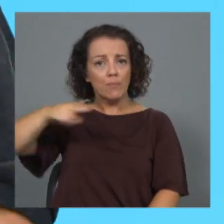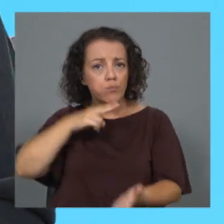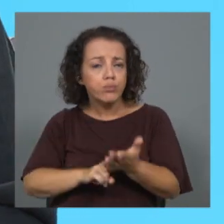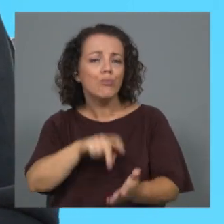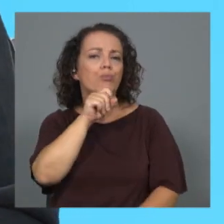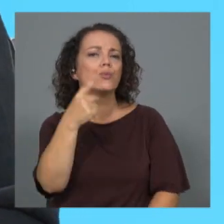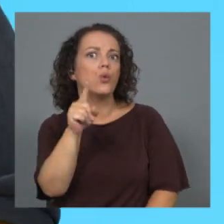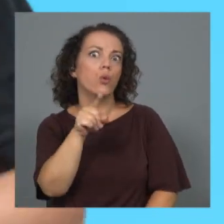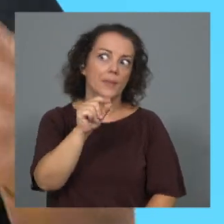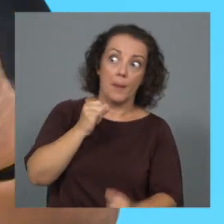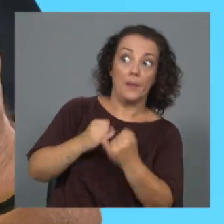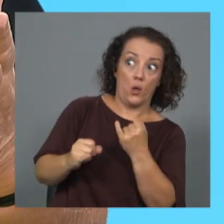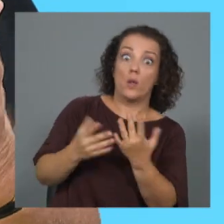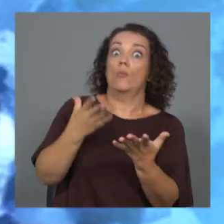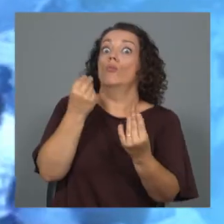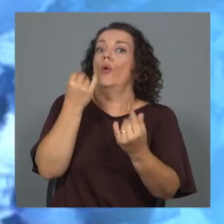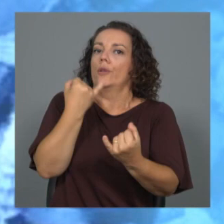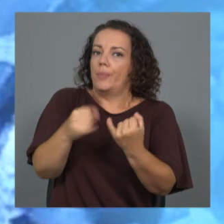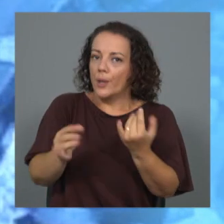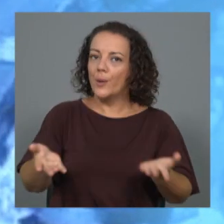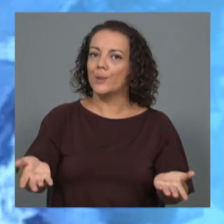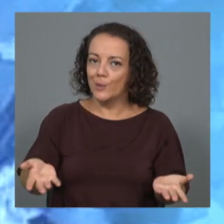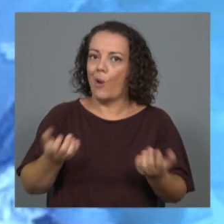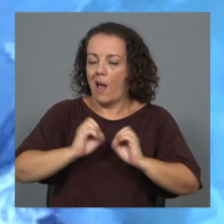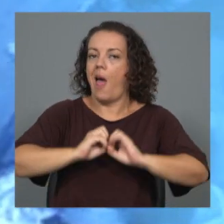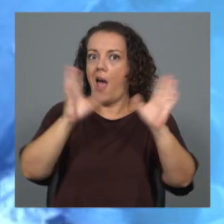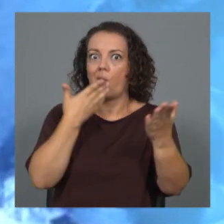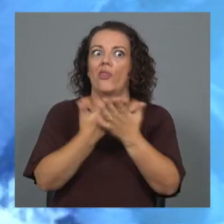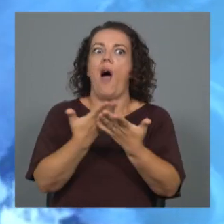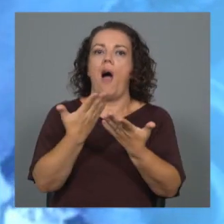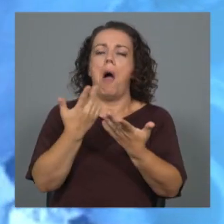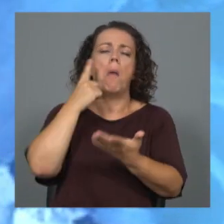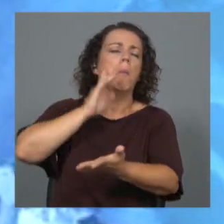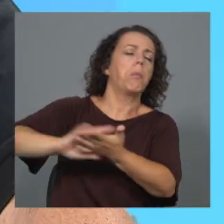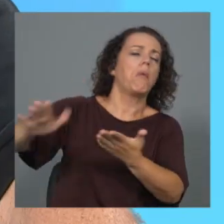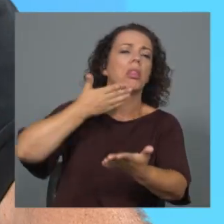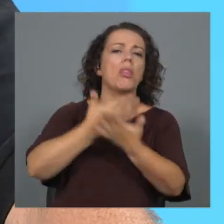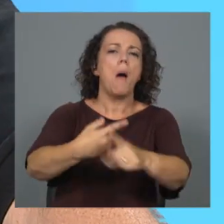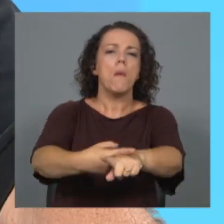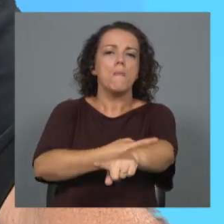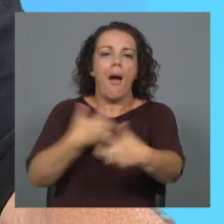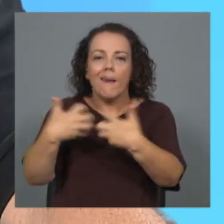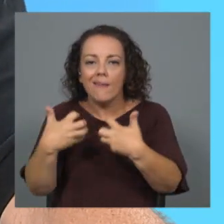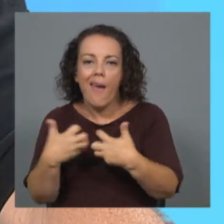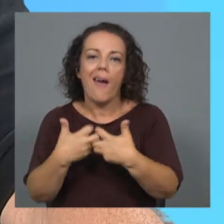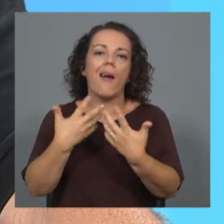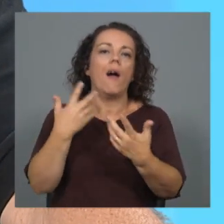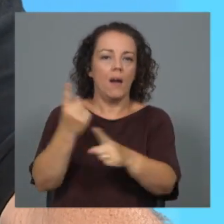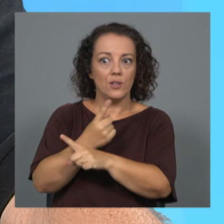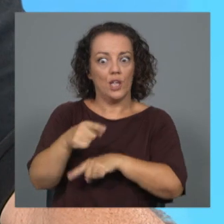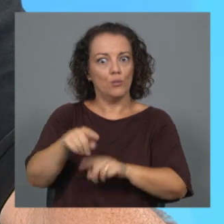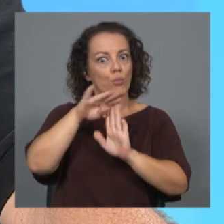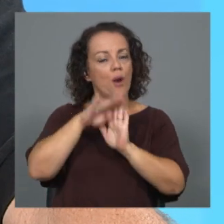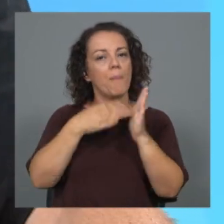e perigosas. E perigosíssimas, claro, e que levam a guerras. E portanto, este programa também é